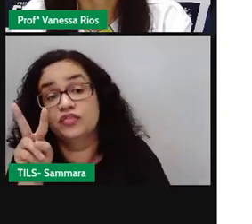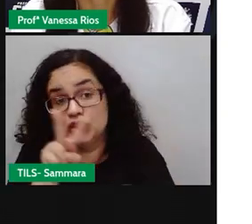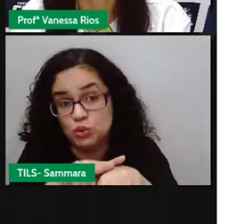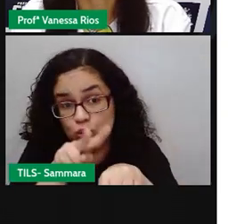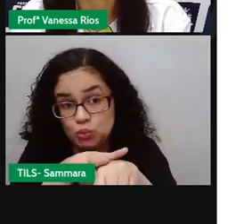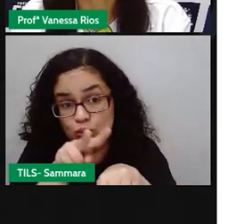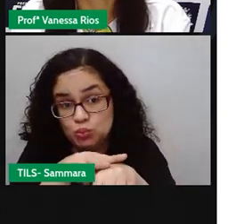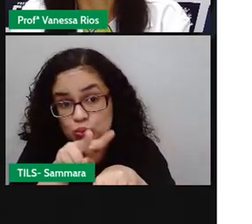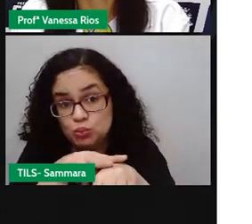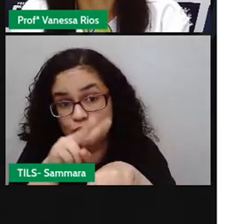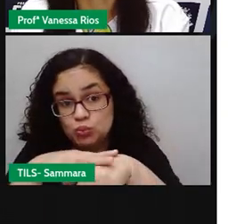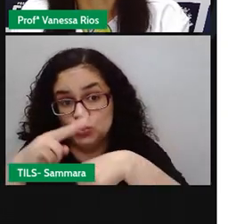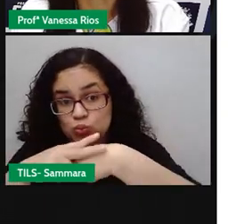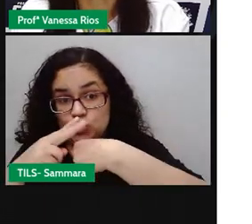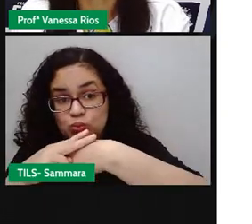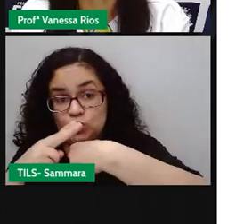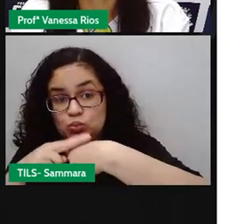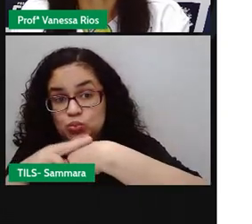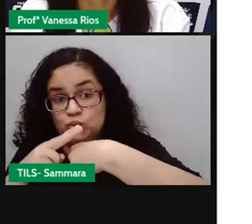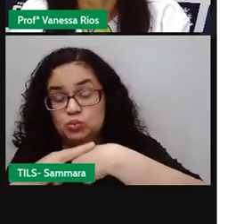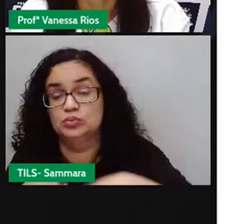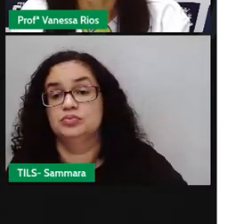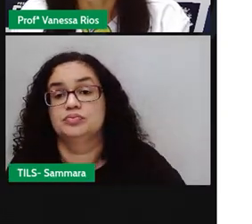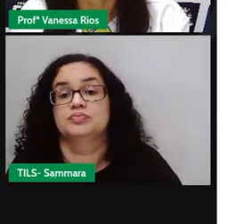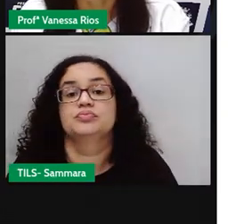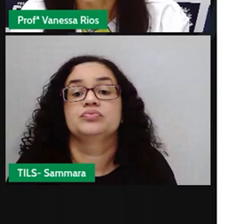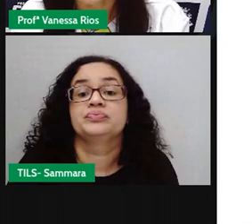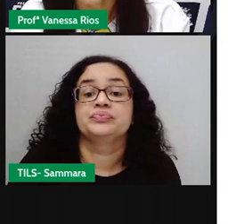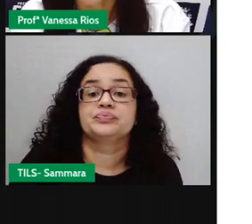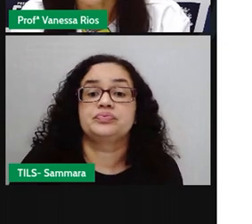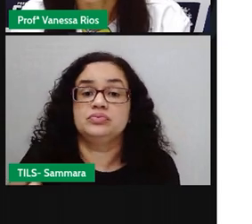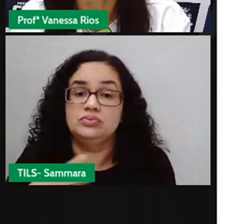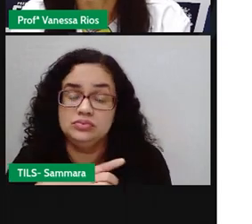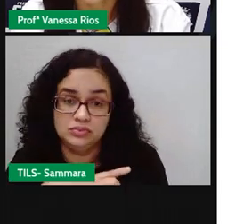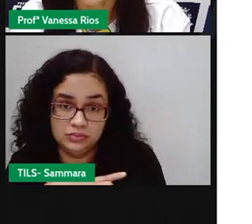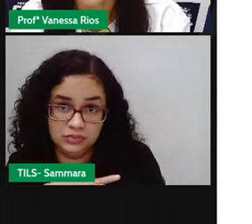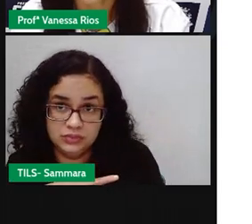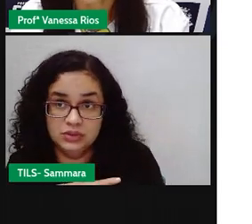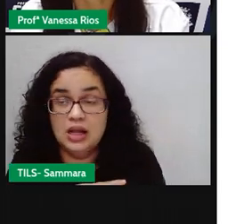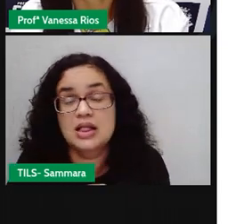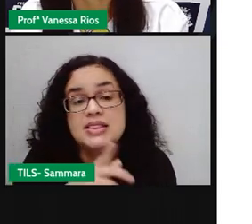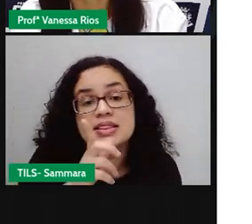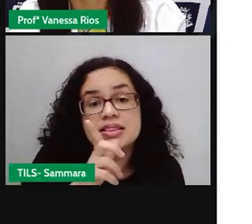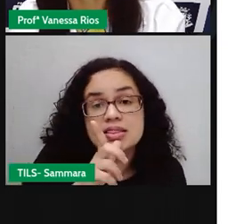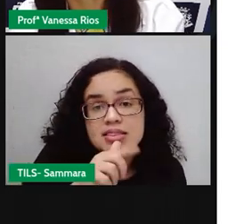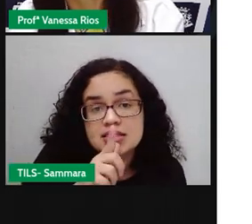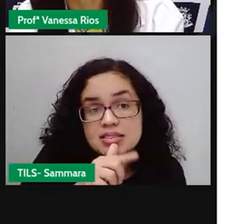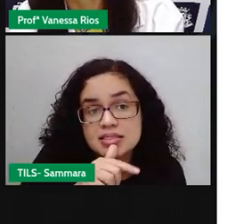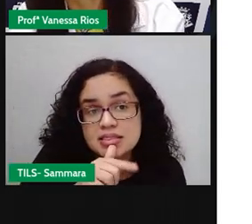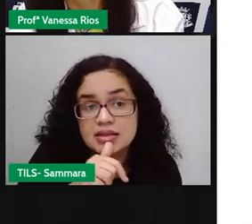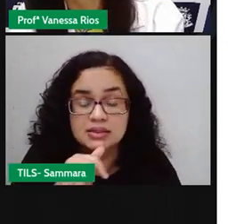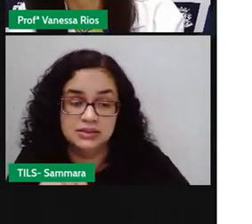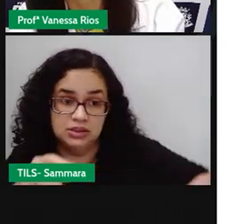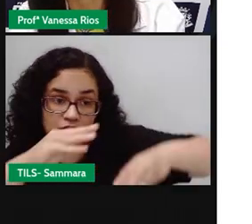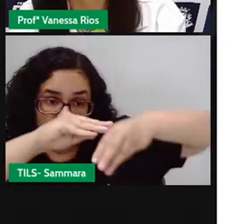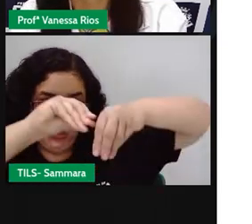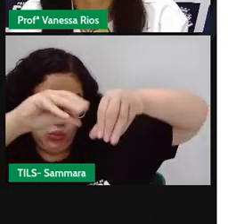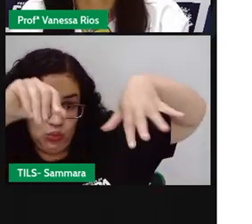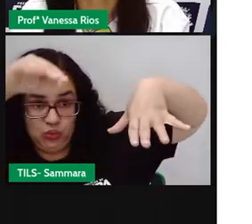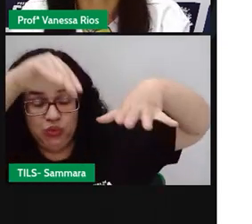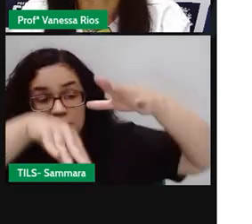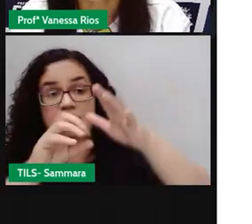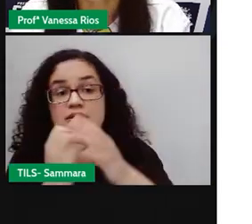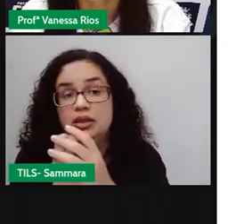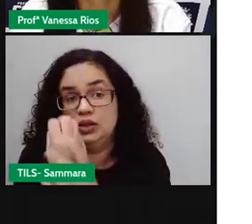vidro. Mas dentro ainda tem outras composições aí, porque tem água, tem uma terra no fundo, tem